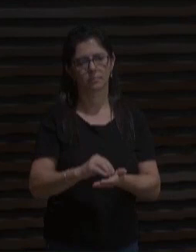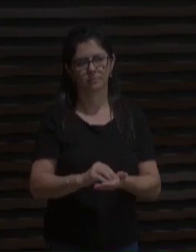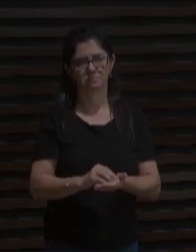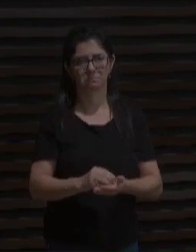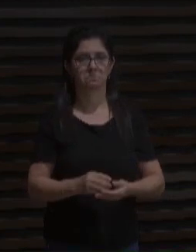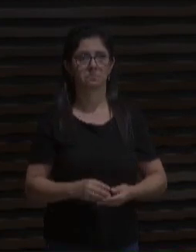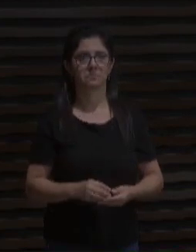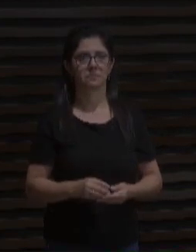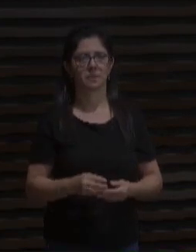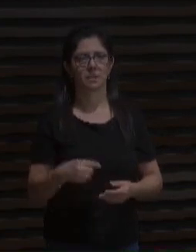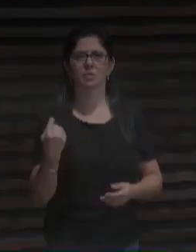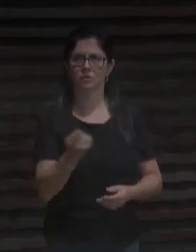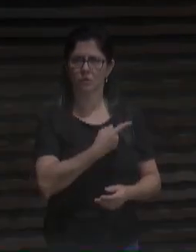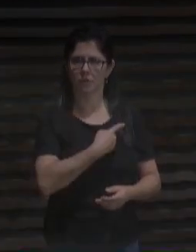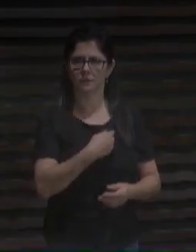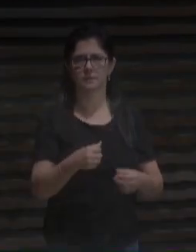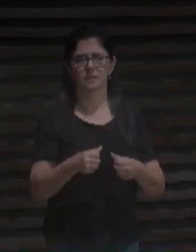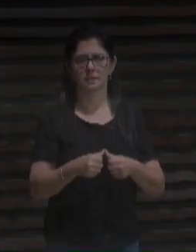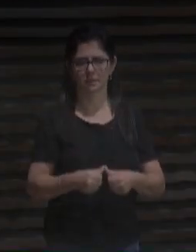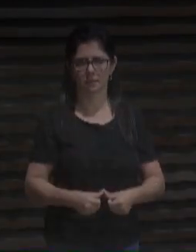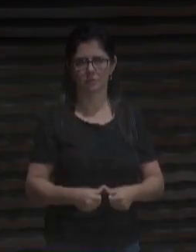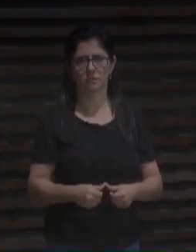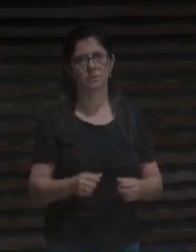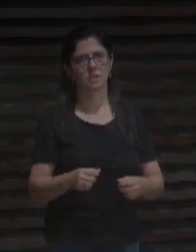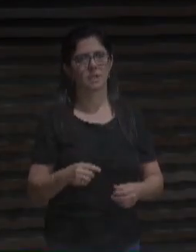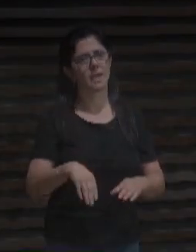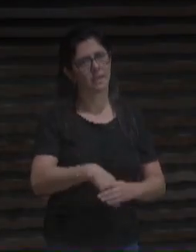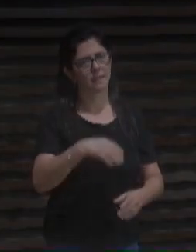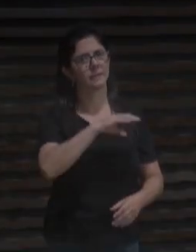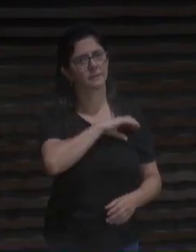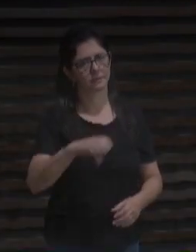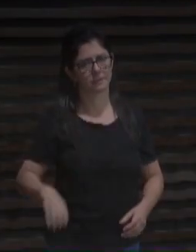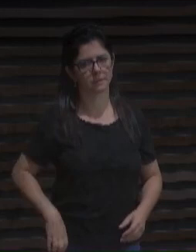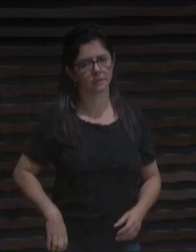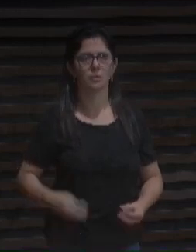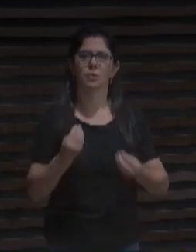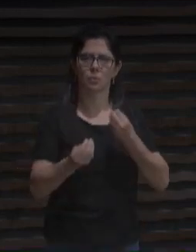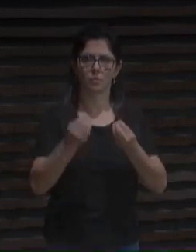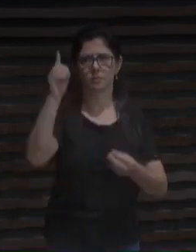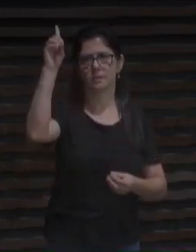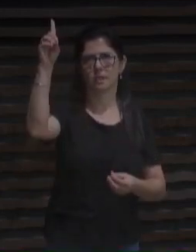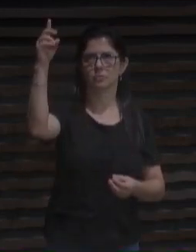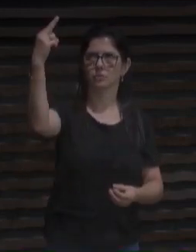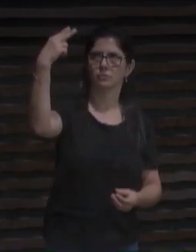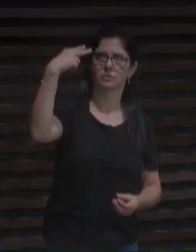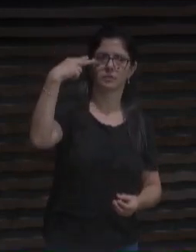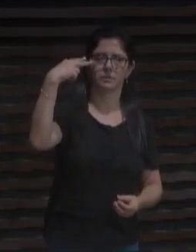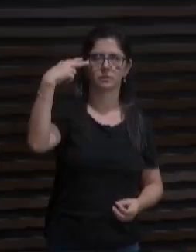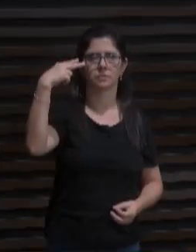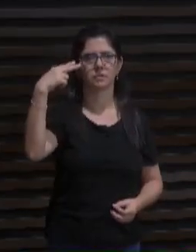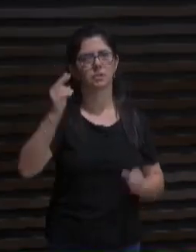Nós estamos em Cristo, meu irmão. Como é que Deus nos vê hoje? Nos vê santos